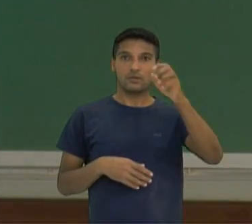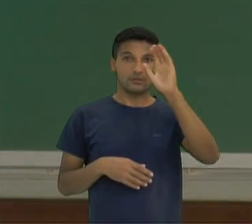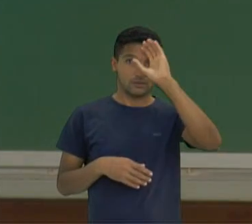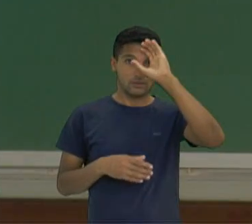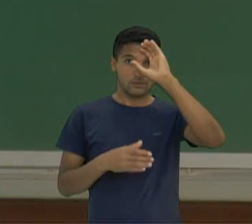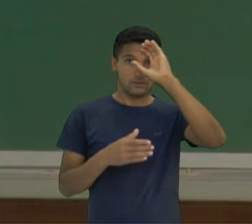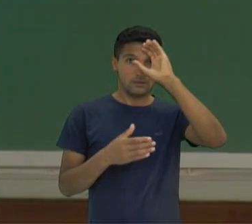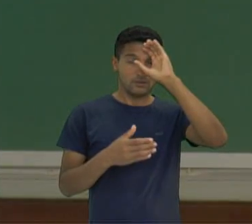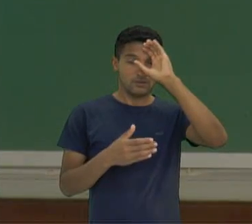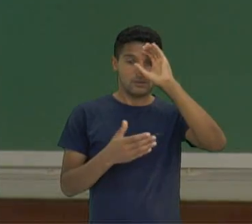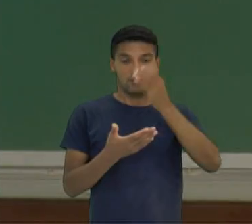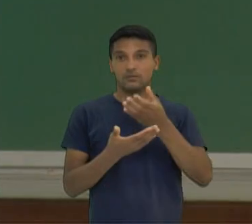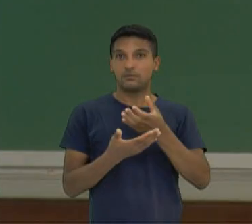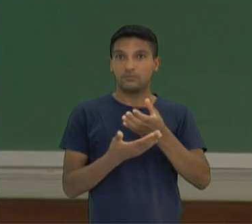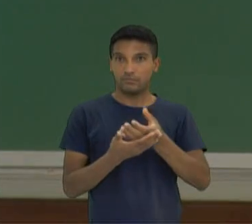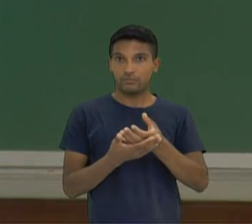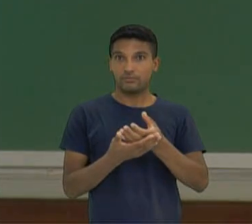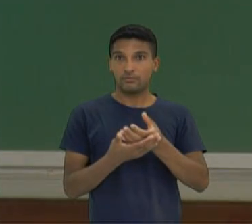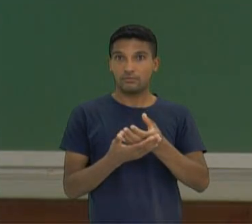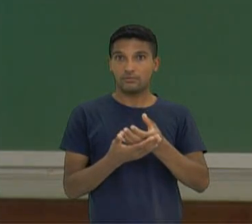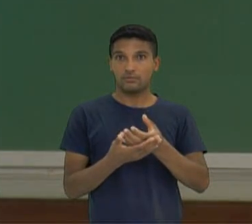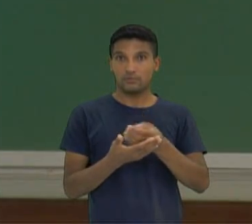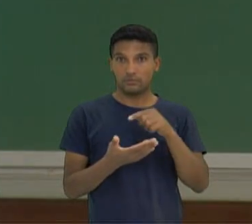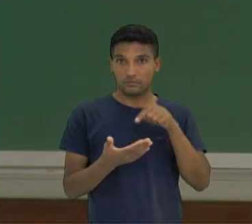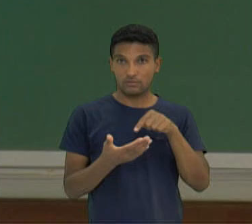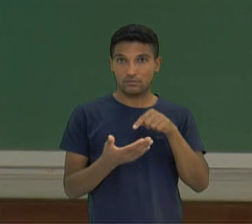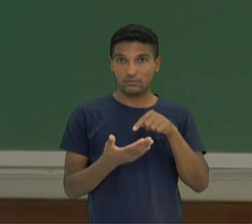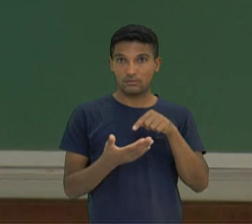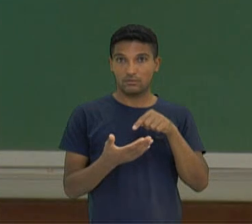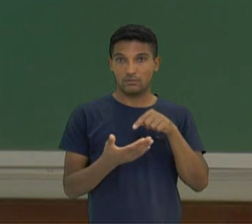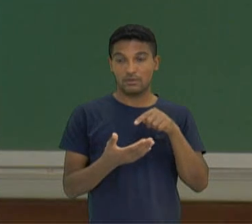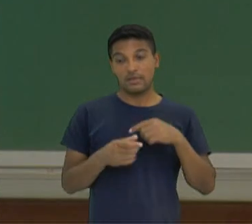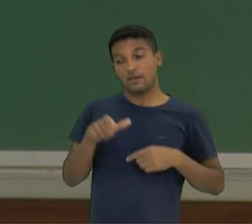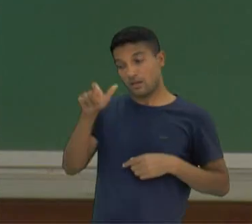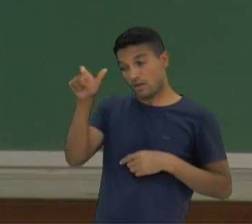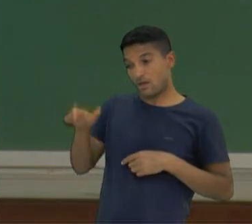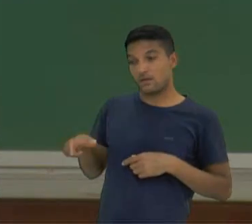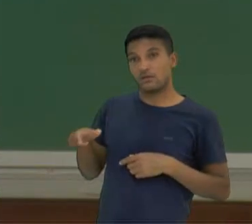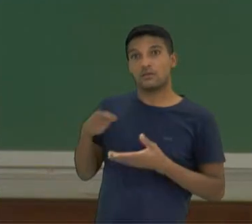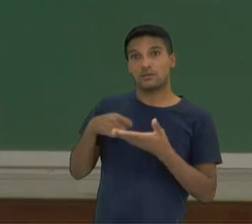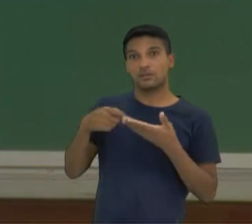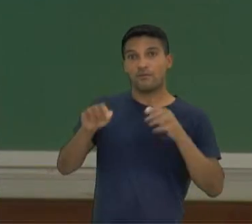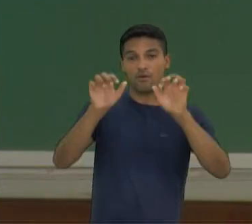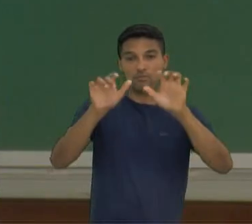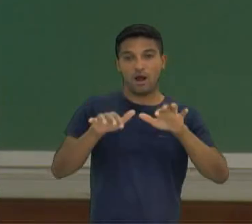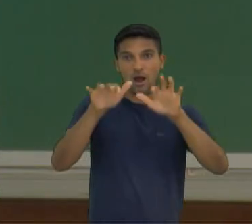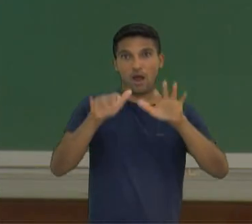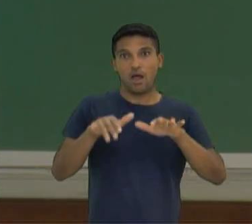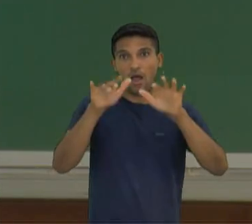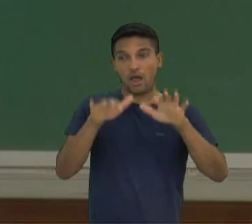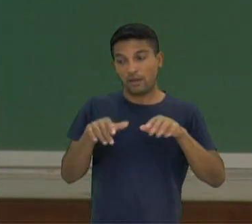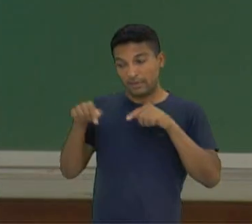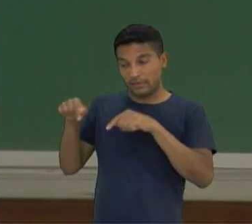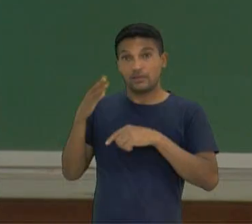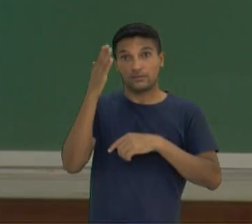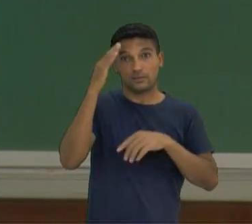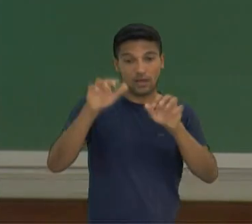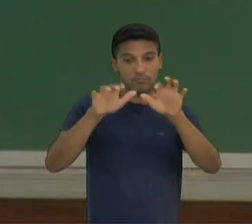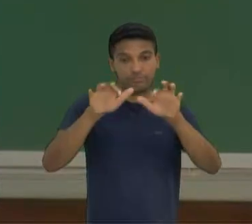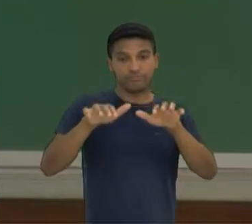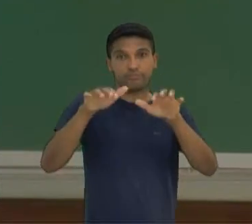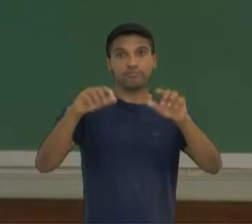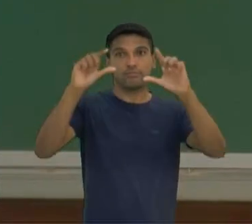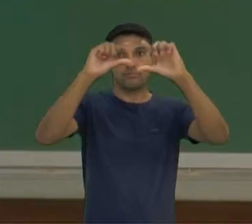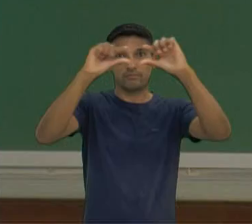ele é mestre em psicologia, é uma pessoa que tem credibilidade nesse assunto, que ele sabe do que está tratando, do que ele está falando,